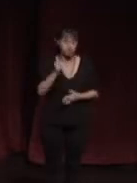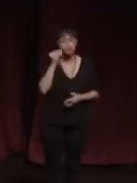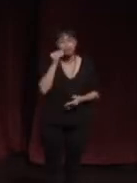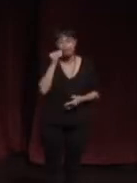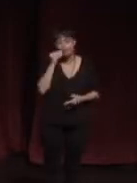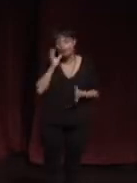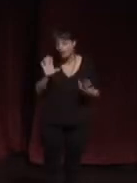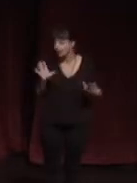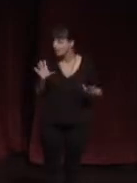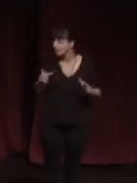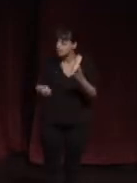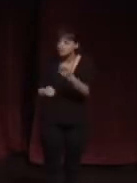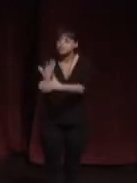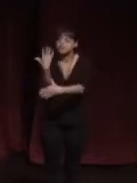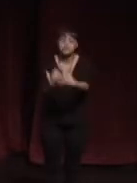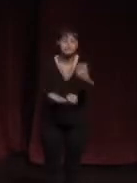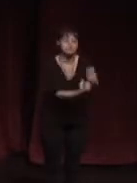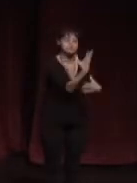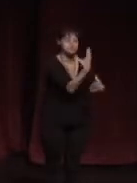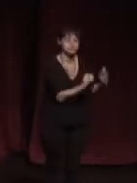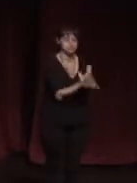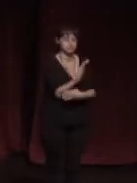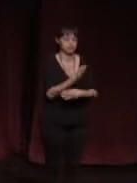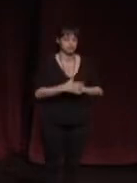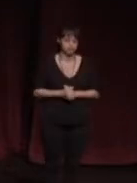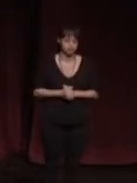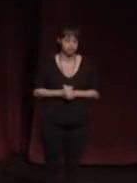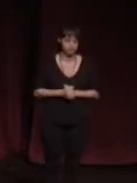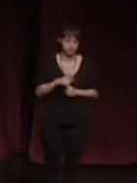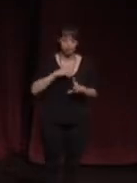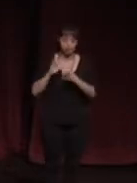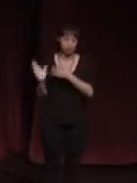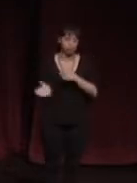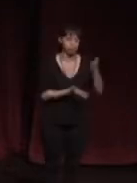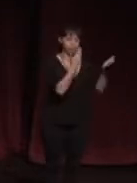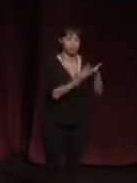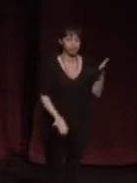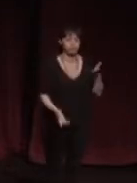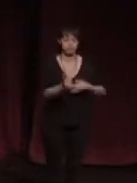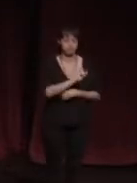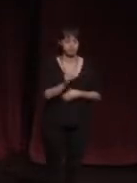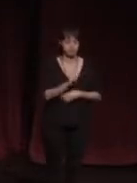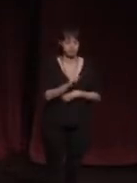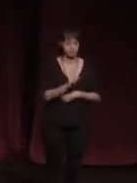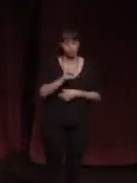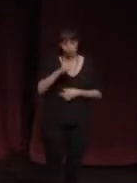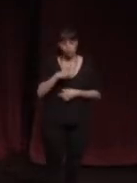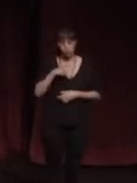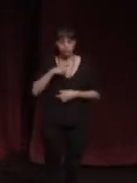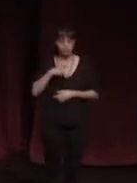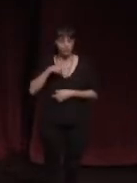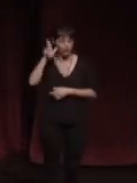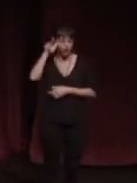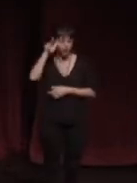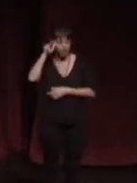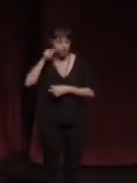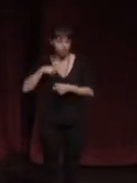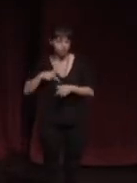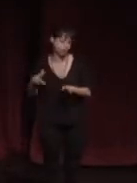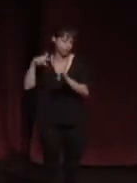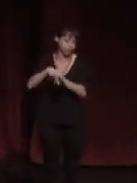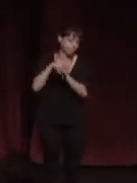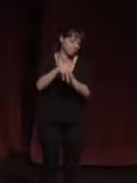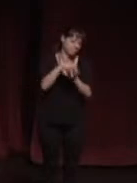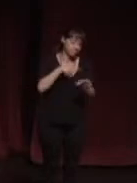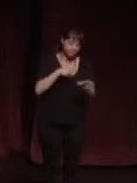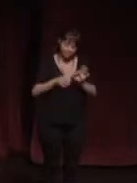elas surgem. E a gente pode deixar o cavalo passar. Ou a gente pode montar no cavalo e aí a gente aprimorar a rédea, a